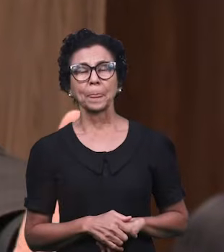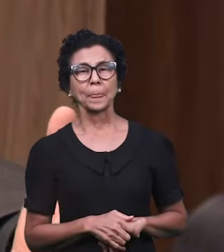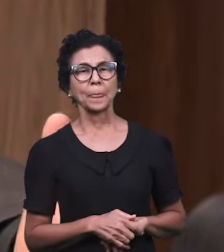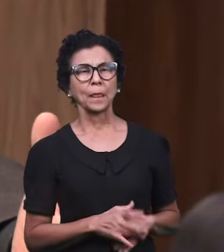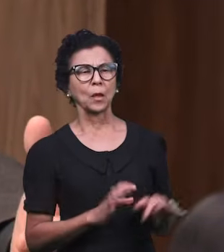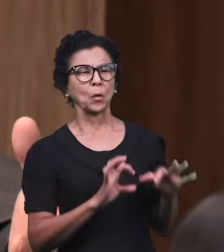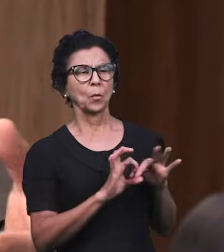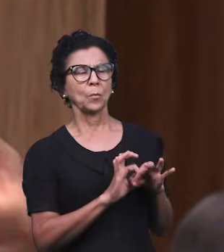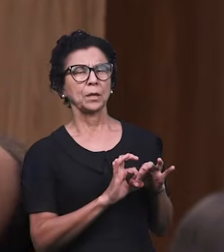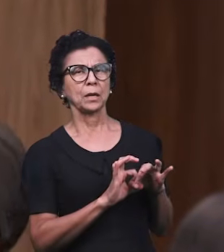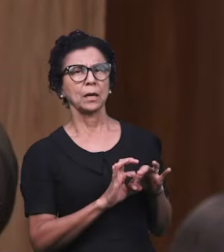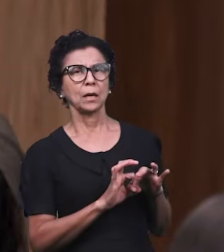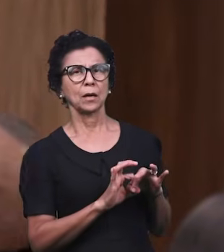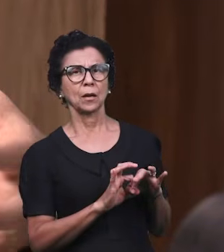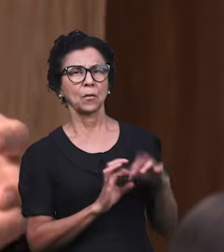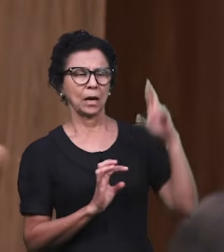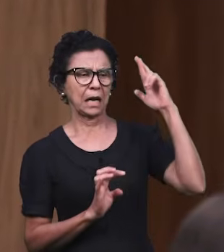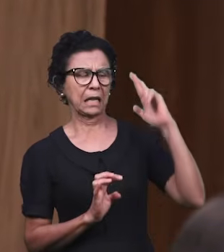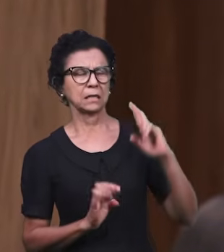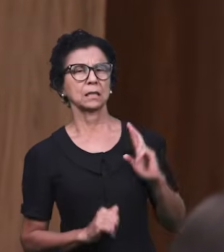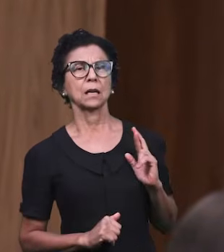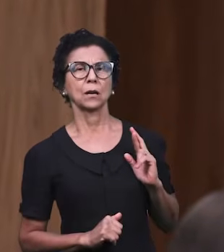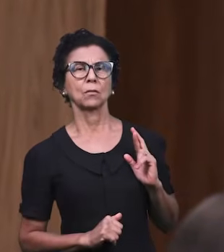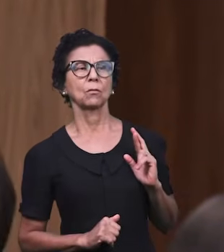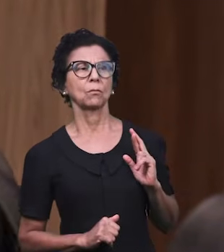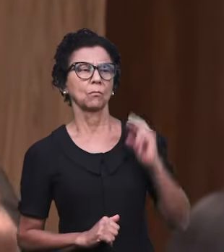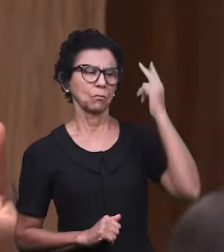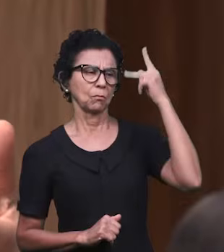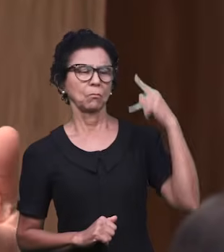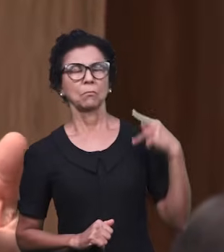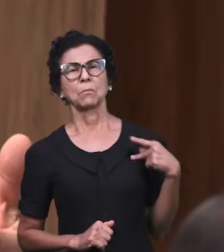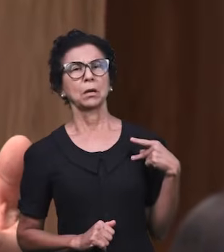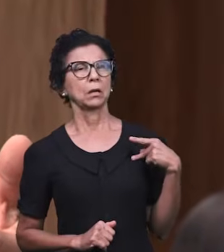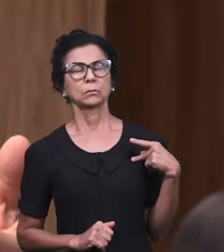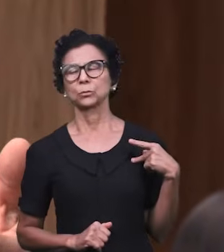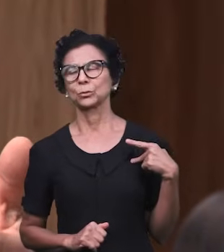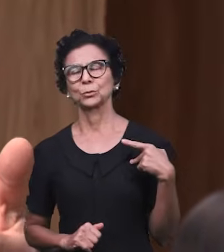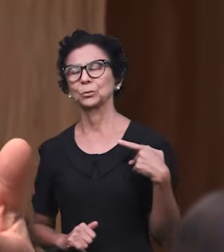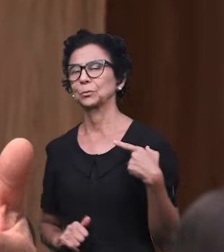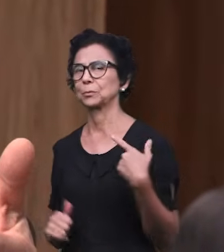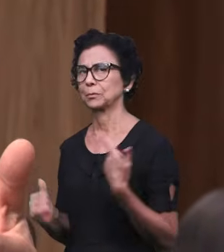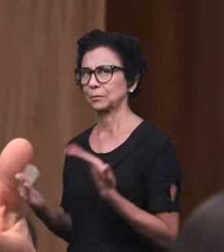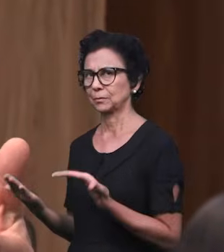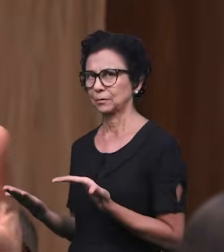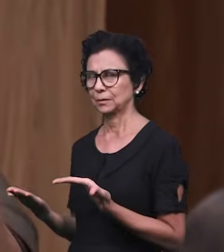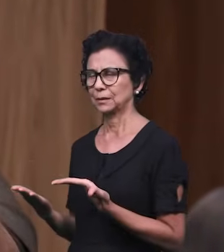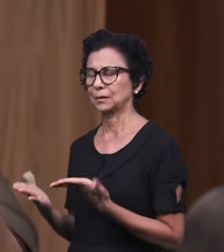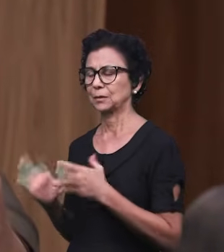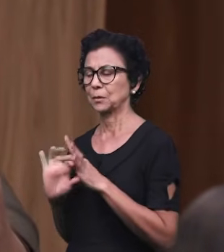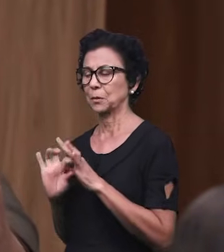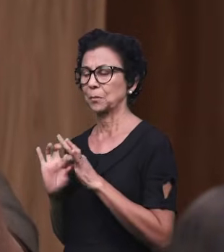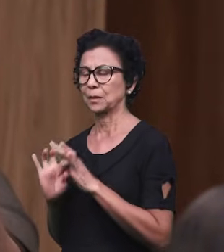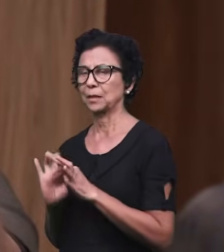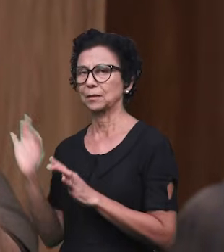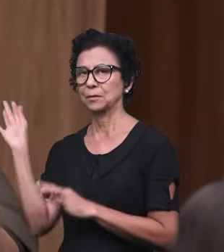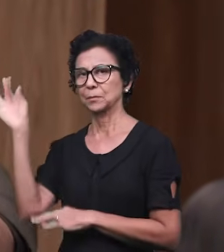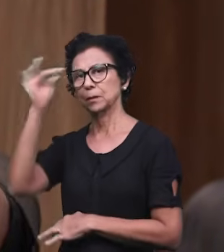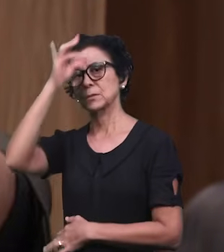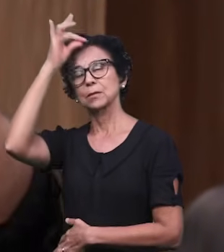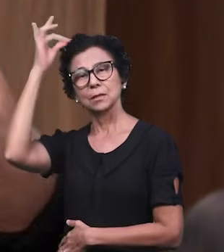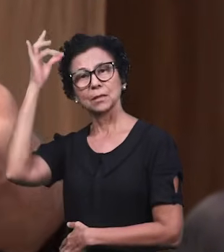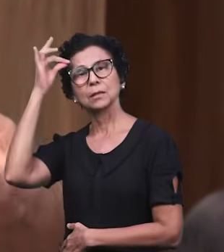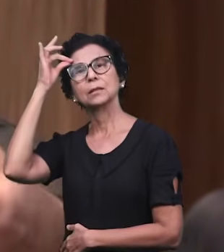na carne, é no entendimento humano, mas a comunhão no Evangelho é o Espírito Santo,